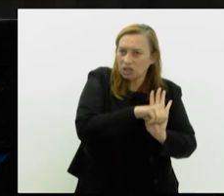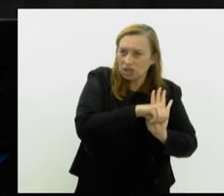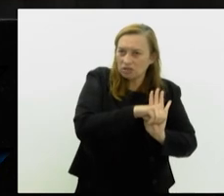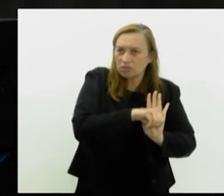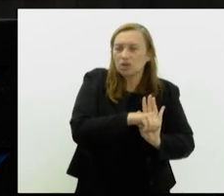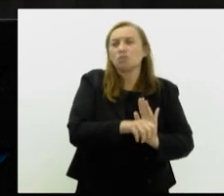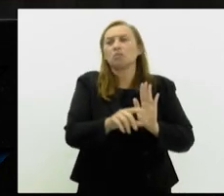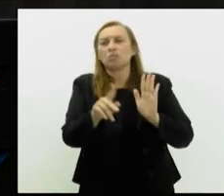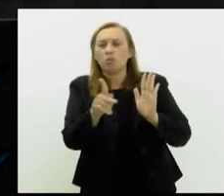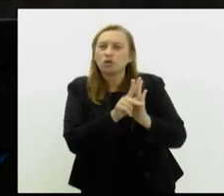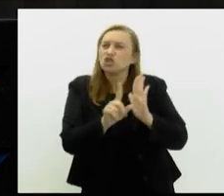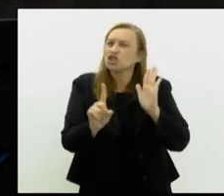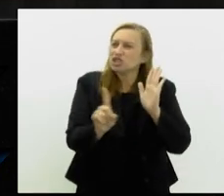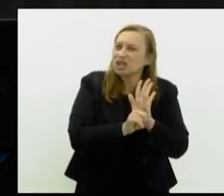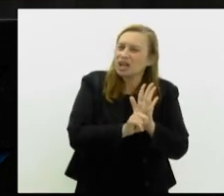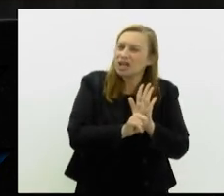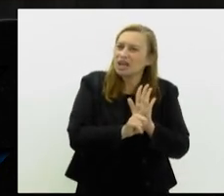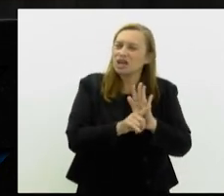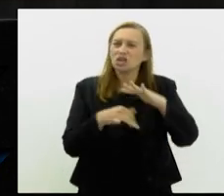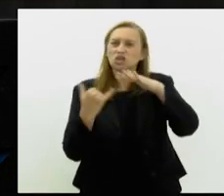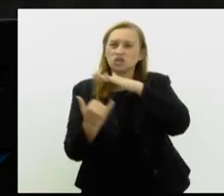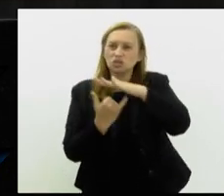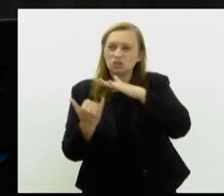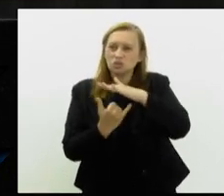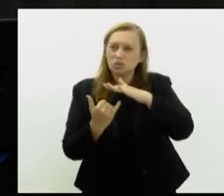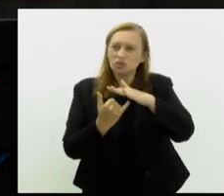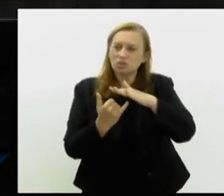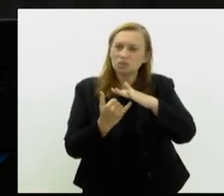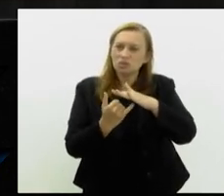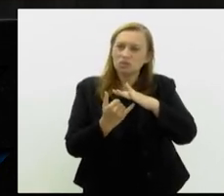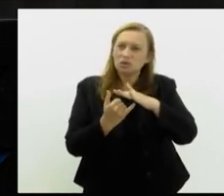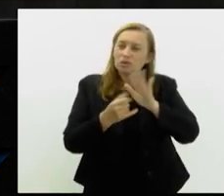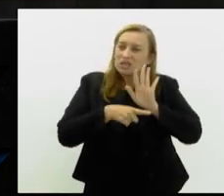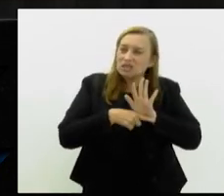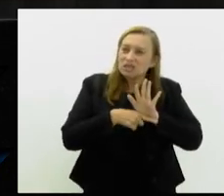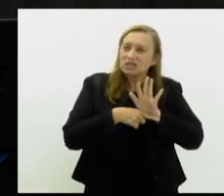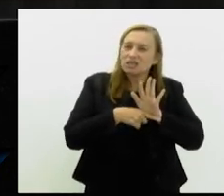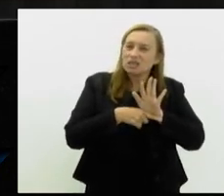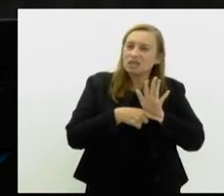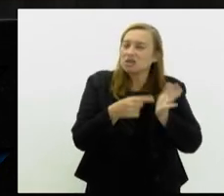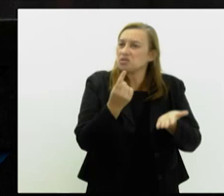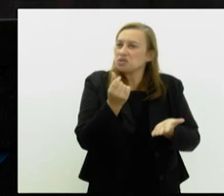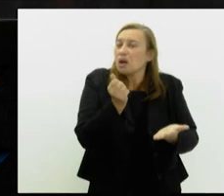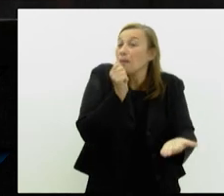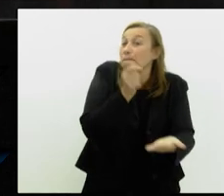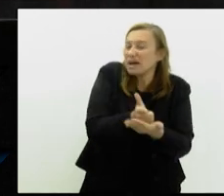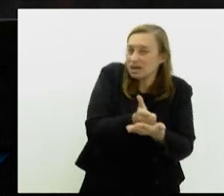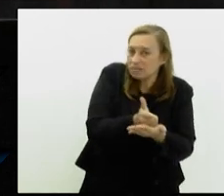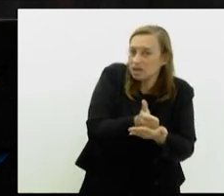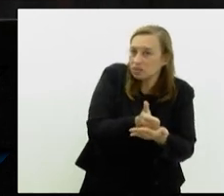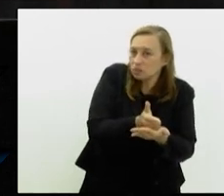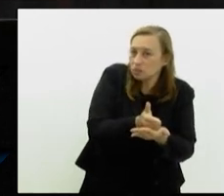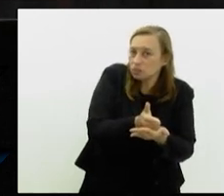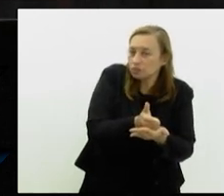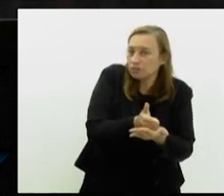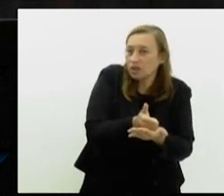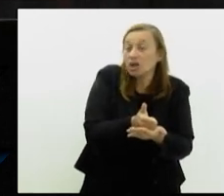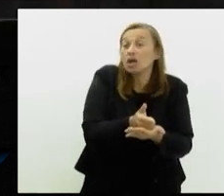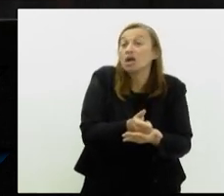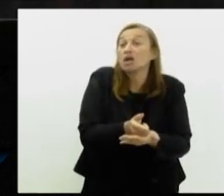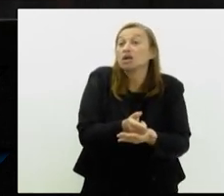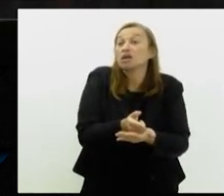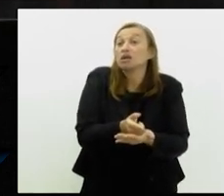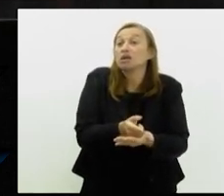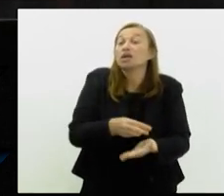lei que institui um programa de recompensa em dinheiro evidentemente para aqueles